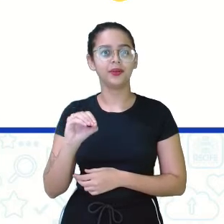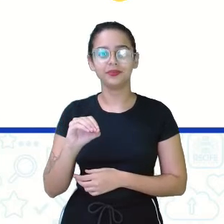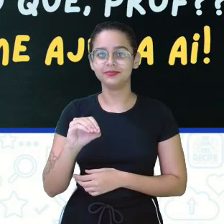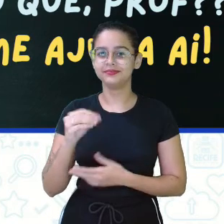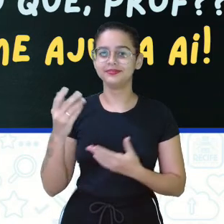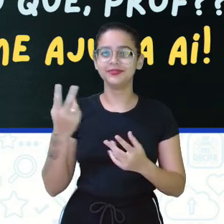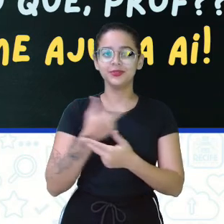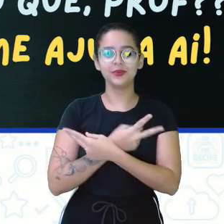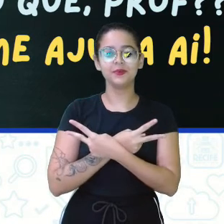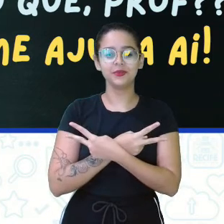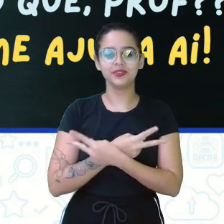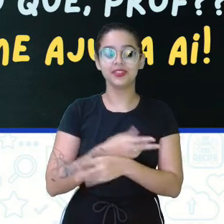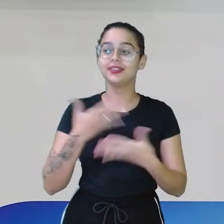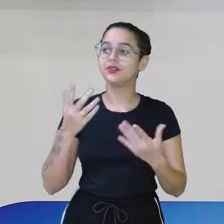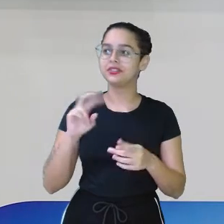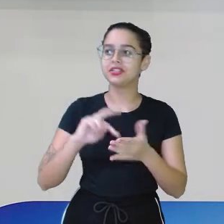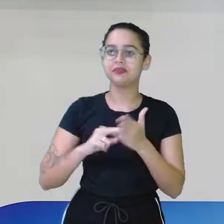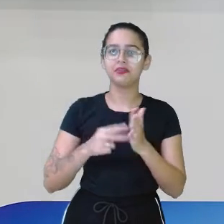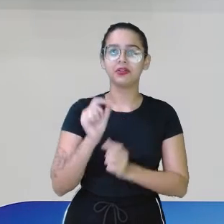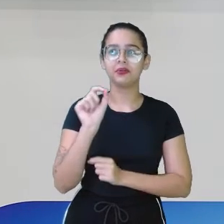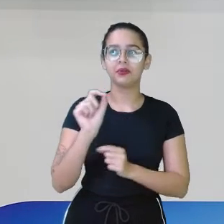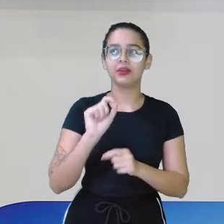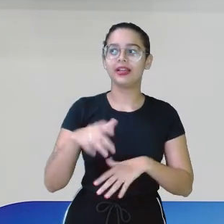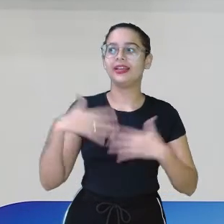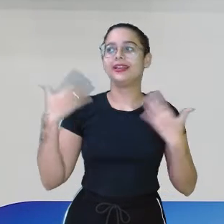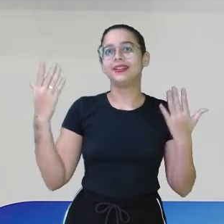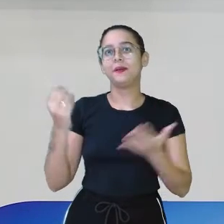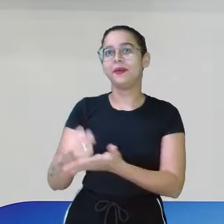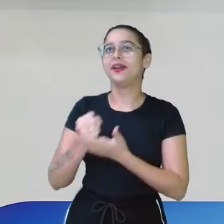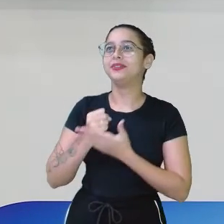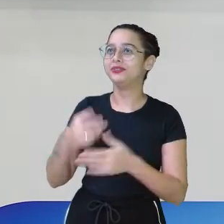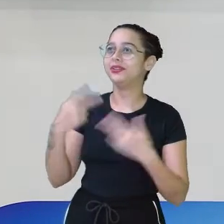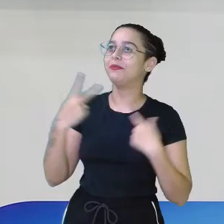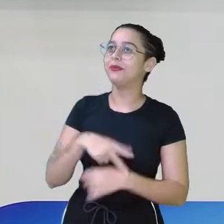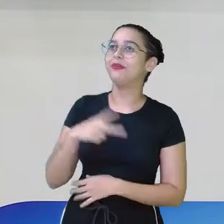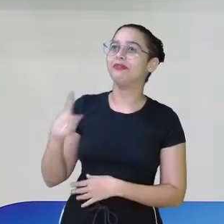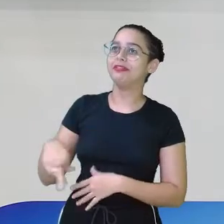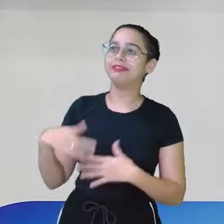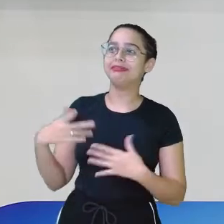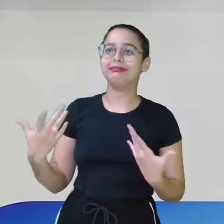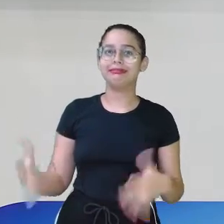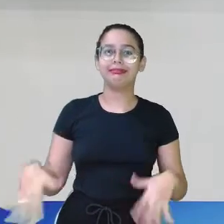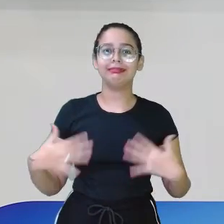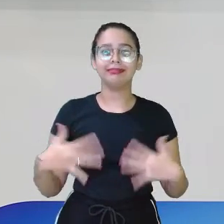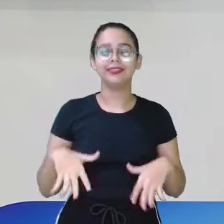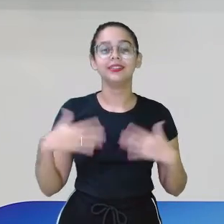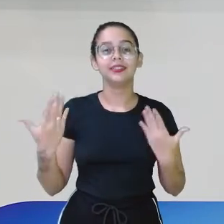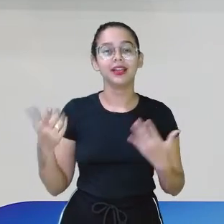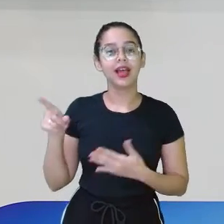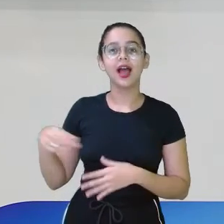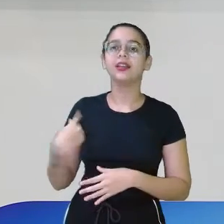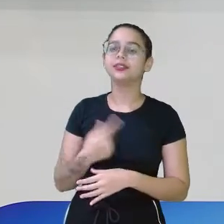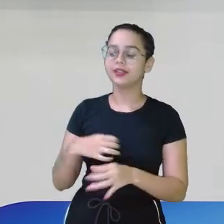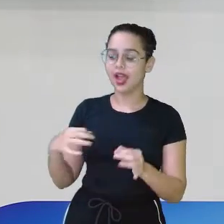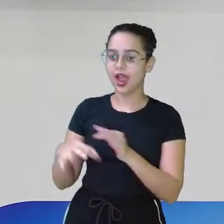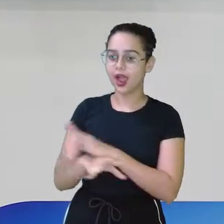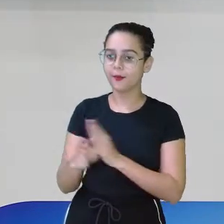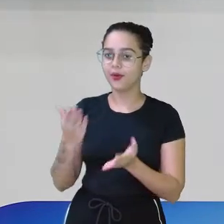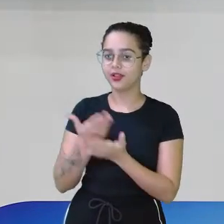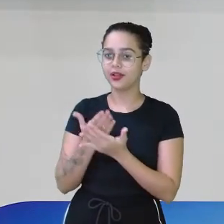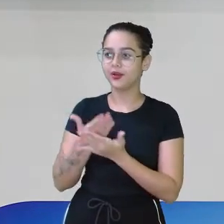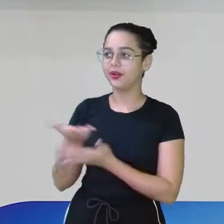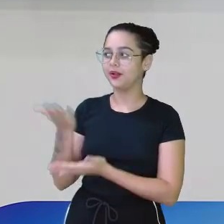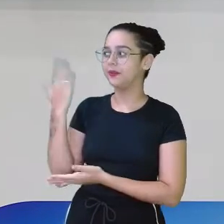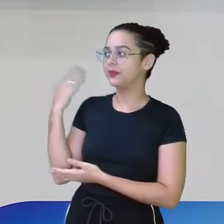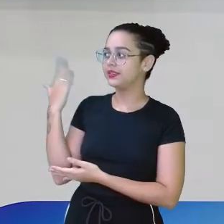isso? Isso quer dizer o seguinte, ó, eita, me ajuda aí, prof, né? Então, foi bem aí que a gente encerrou a aula